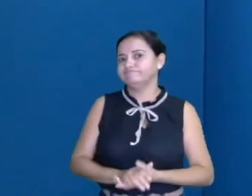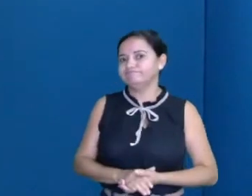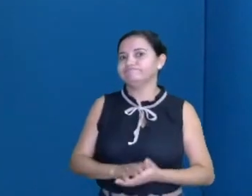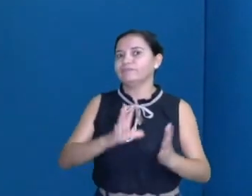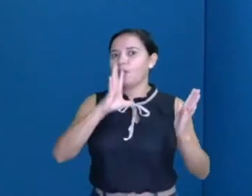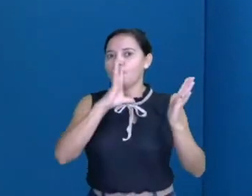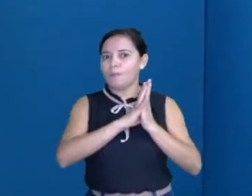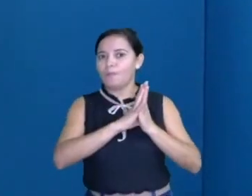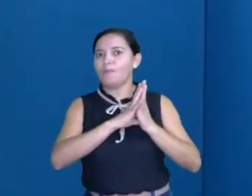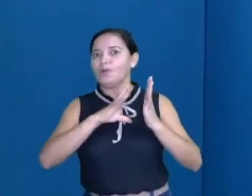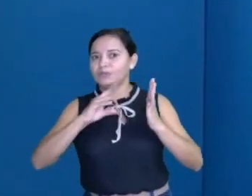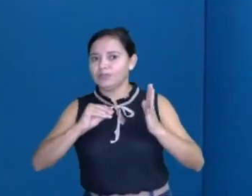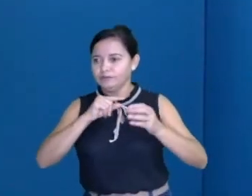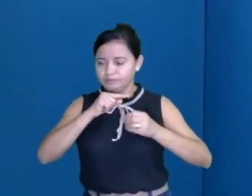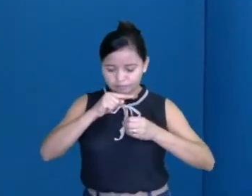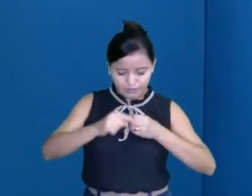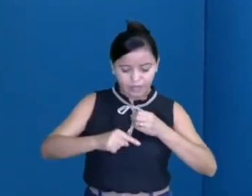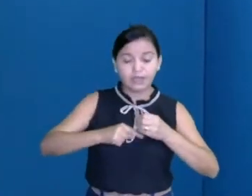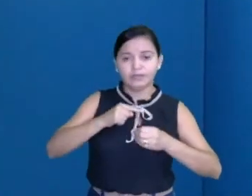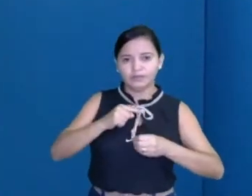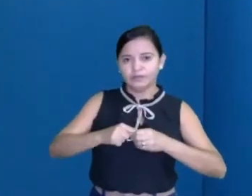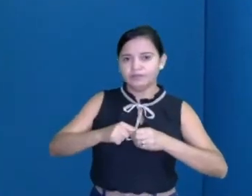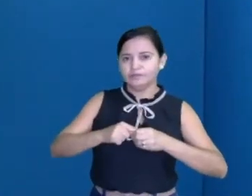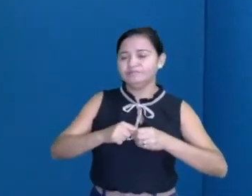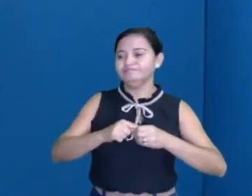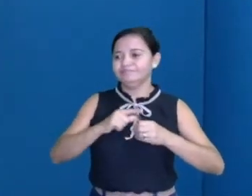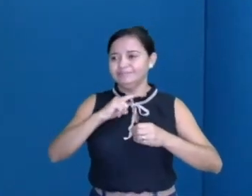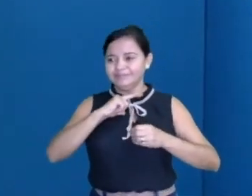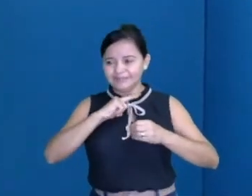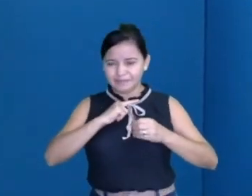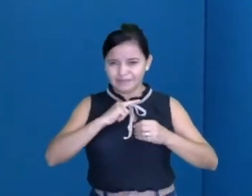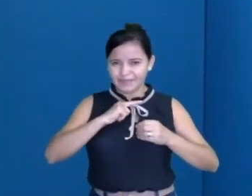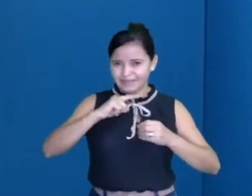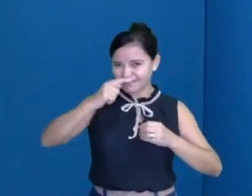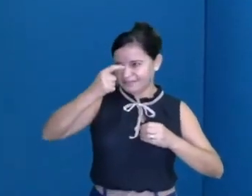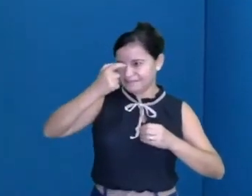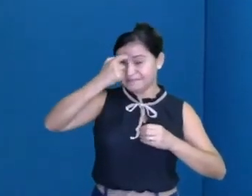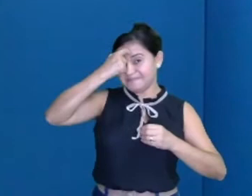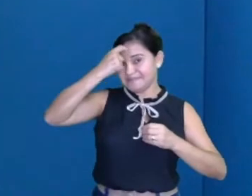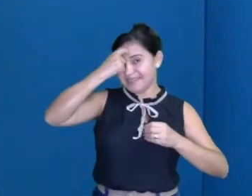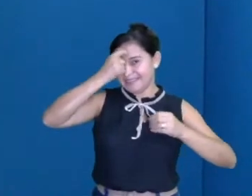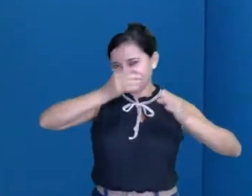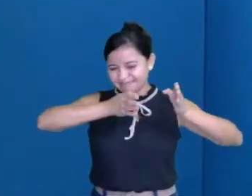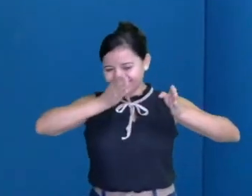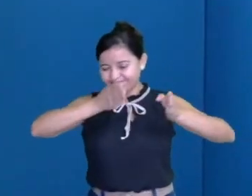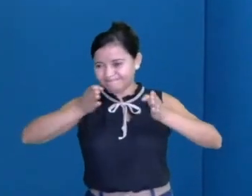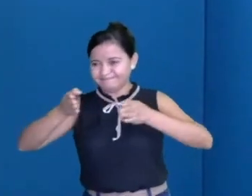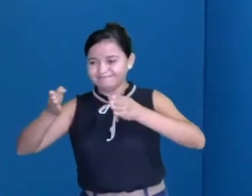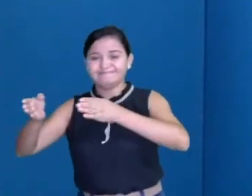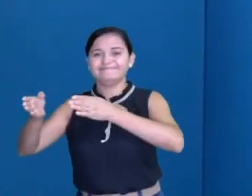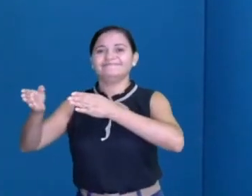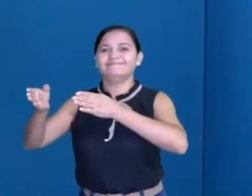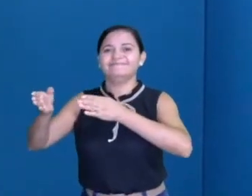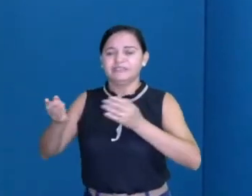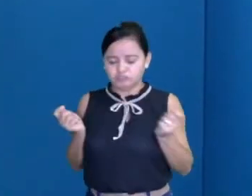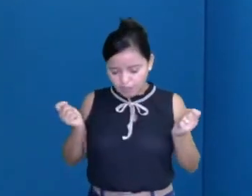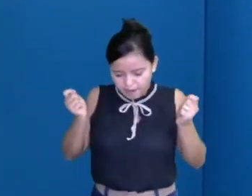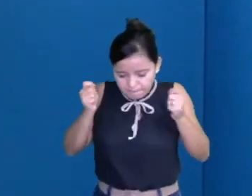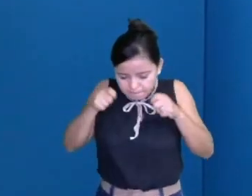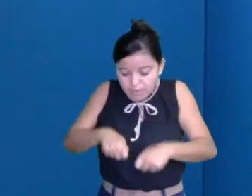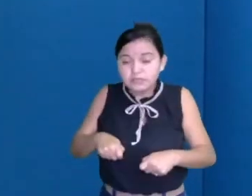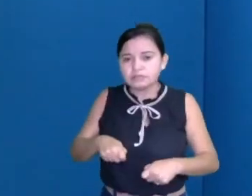e dessas partículas que formam esse esquema mental que gera na gente a capacidade de mensurar de forma